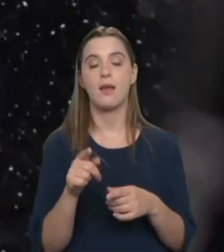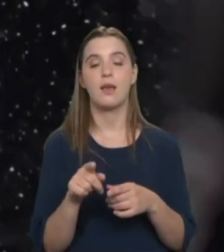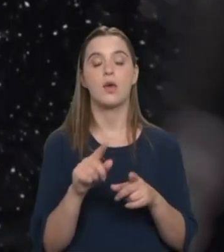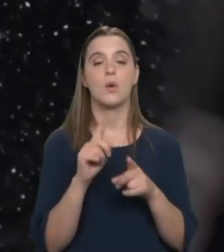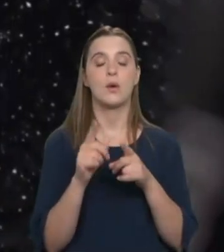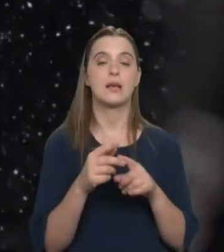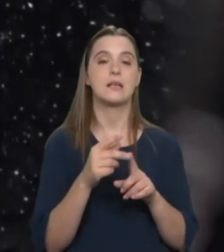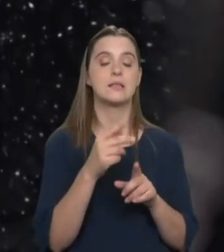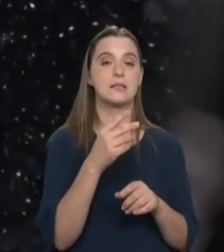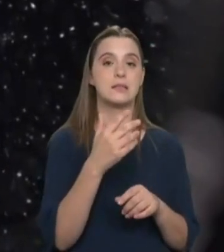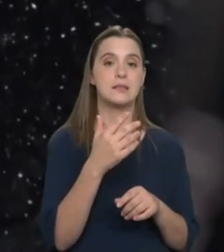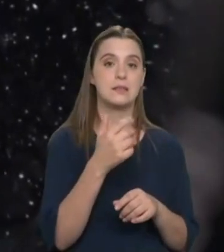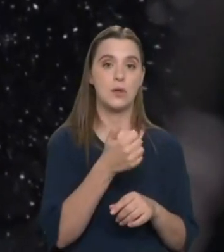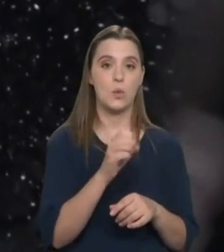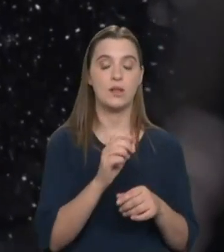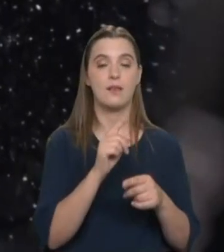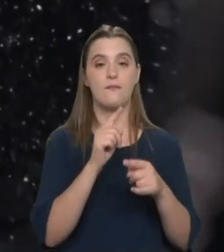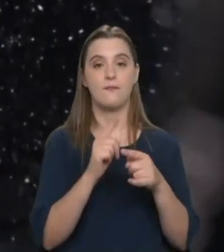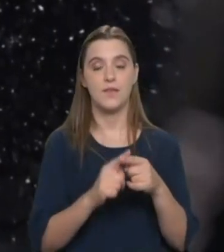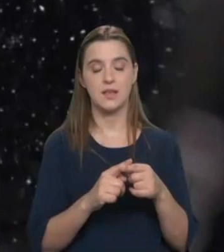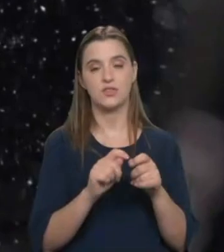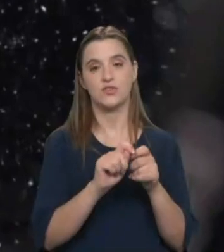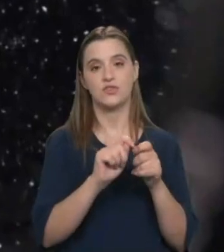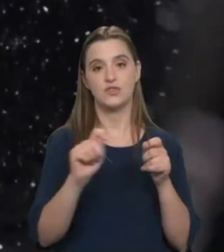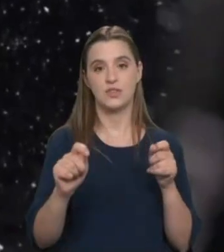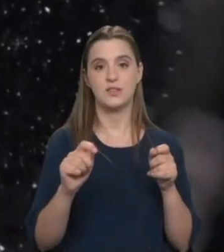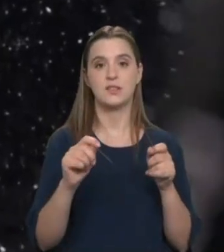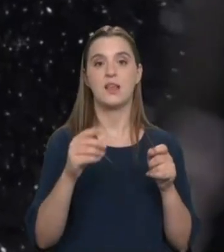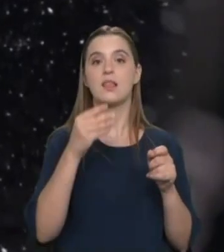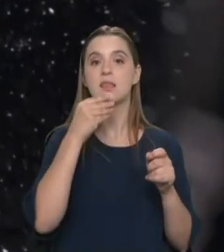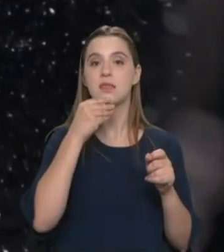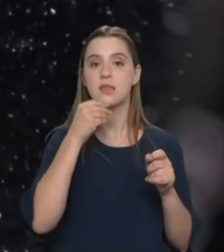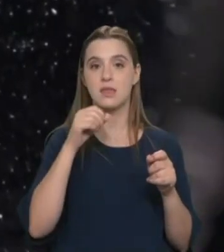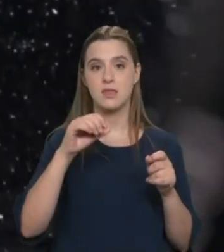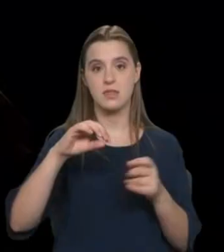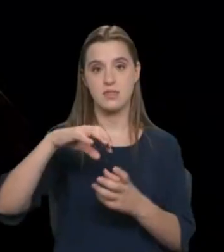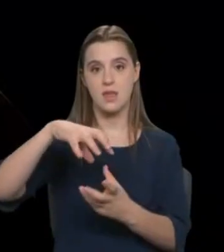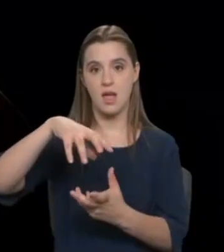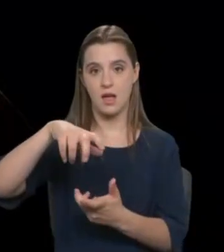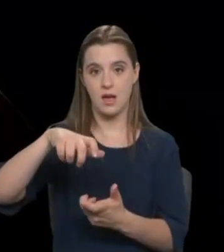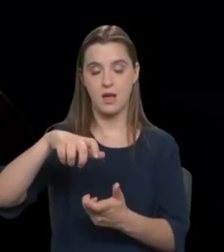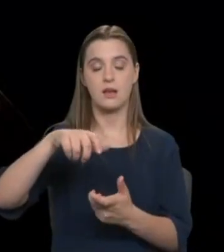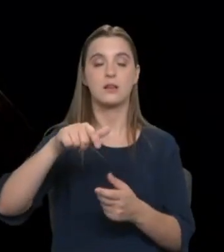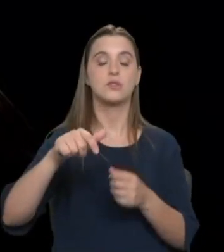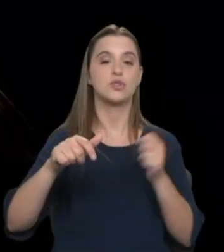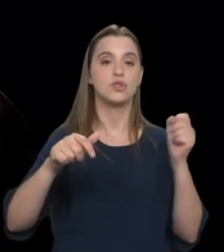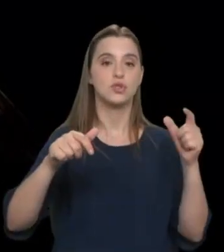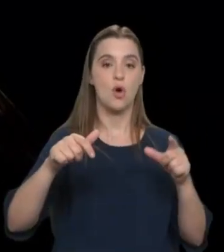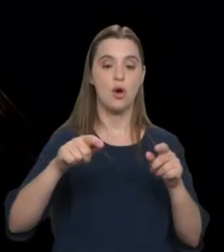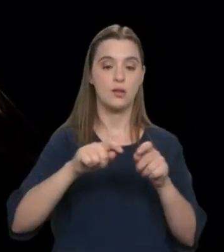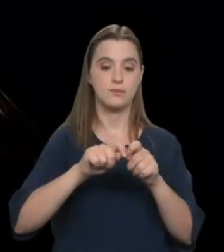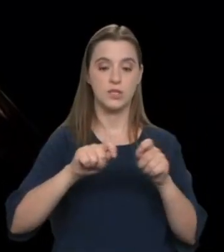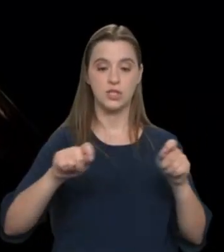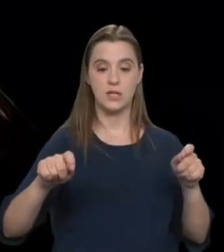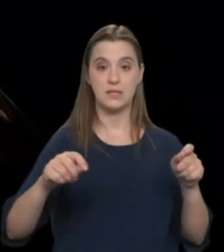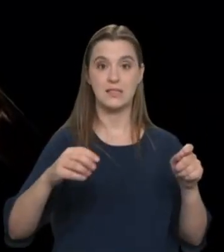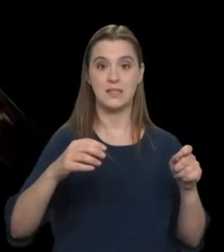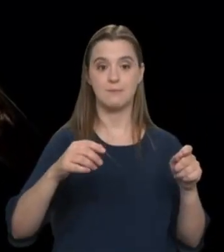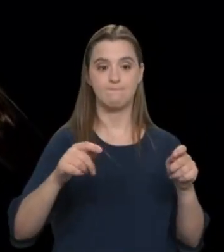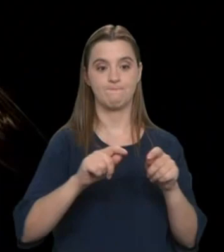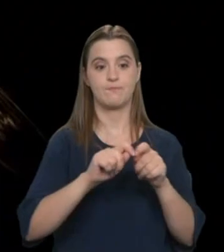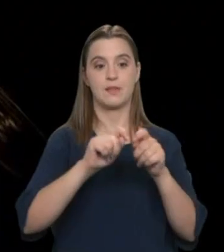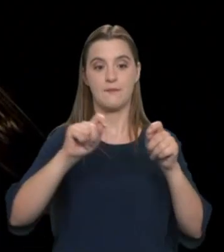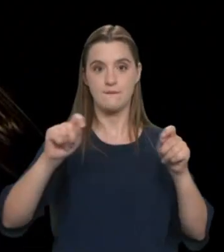distância Terra-Sol, portanto, mesmo lá nos confins do Sistema Solar, subitamente o número destes corpos pequenos desce. Tem uma